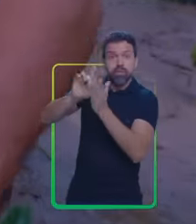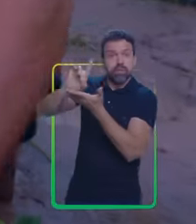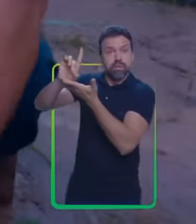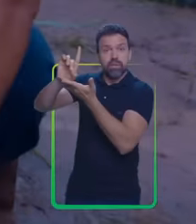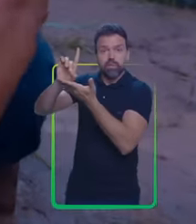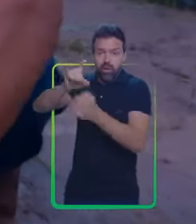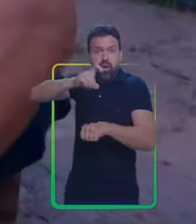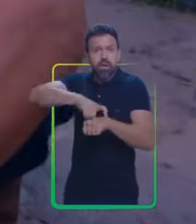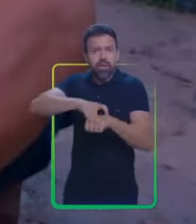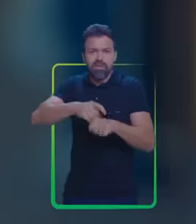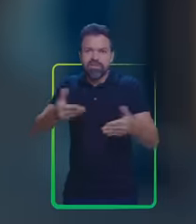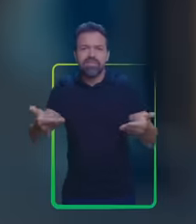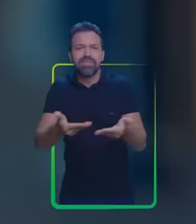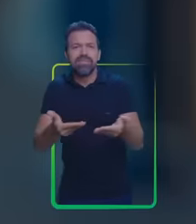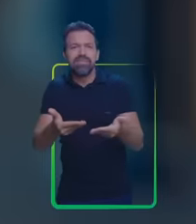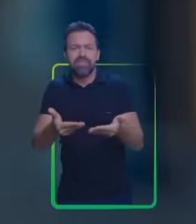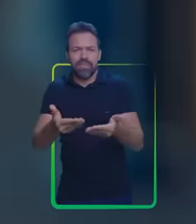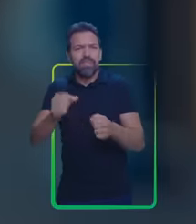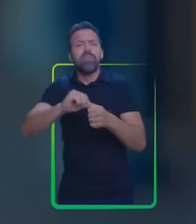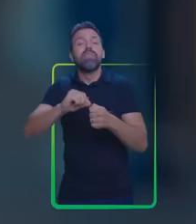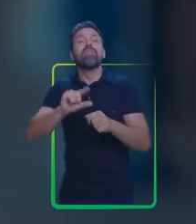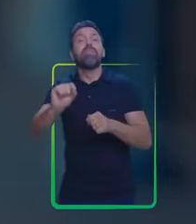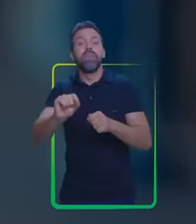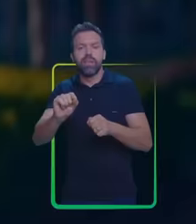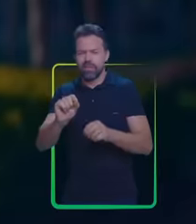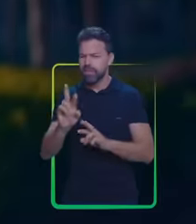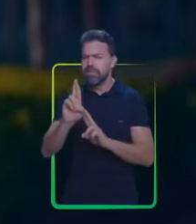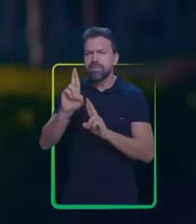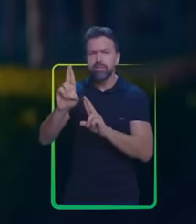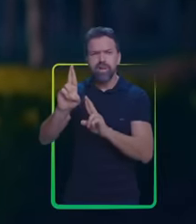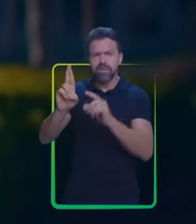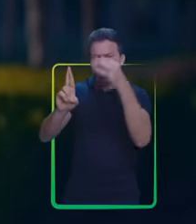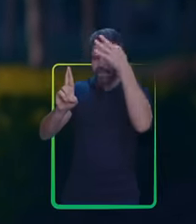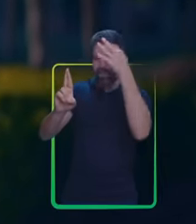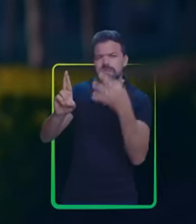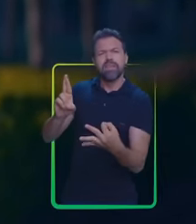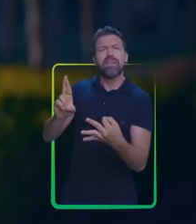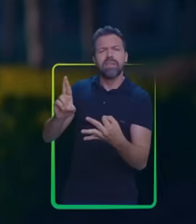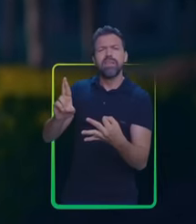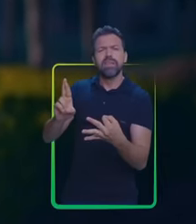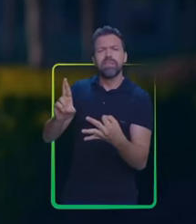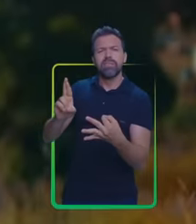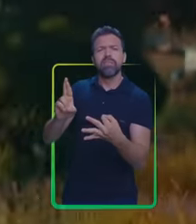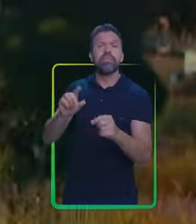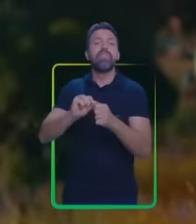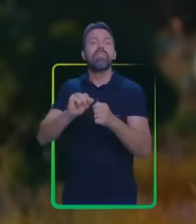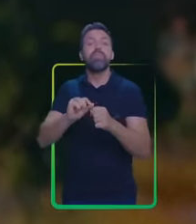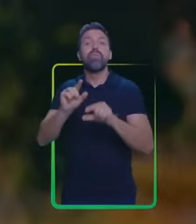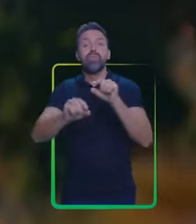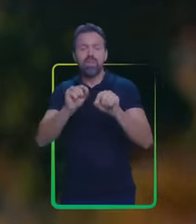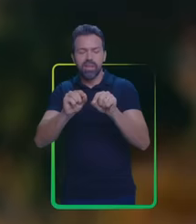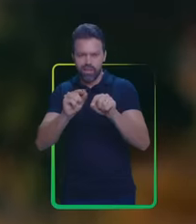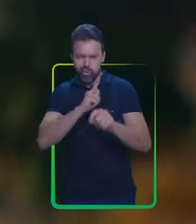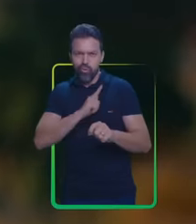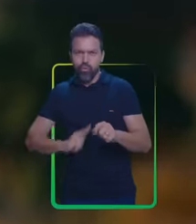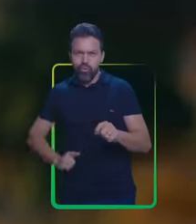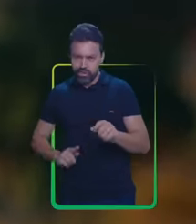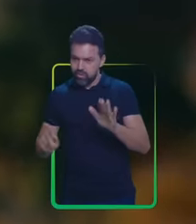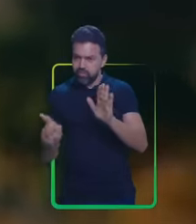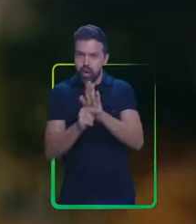é agora. De fazer a esperança uma certeza. De fazer o governo de